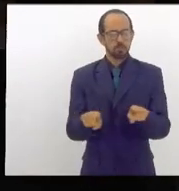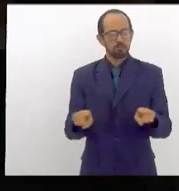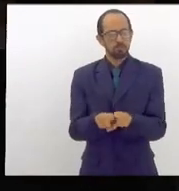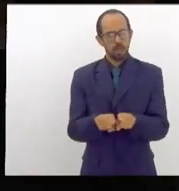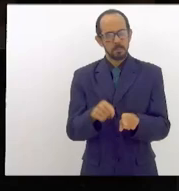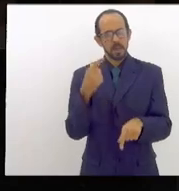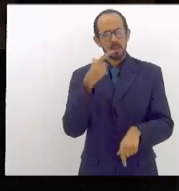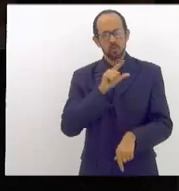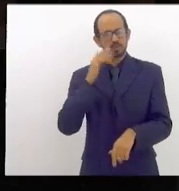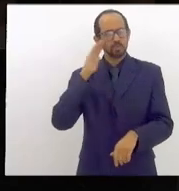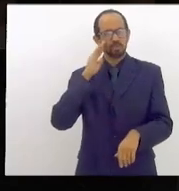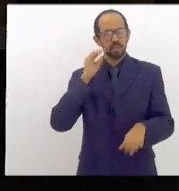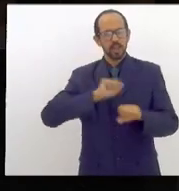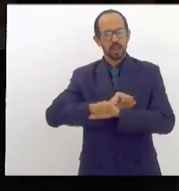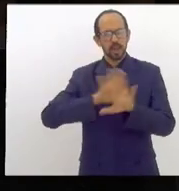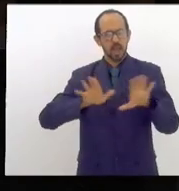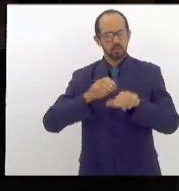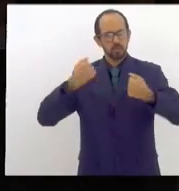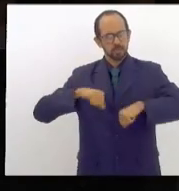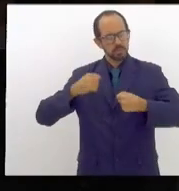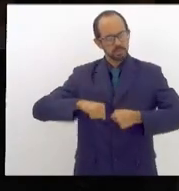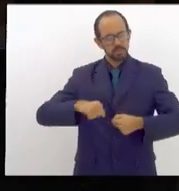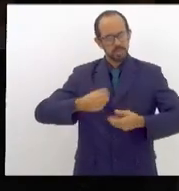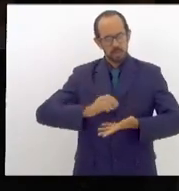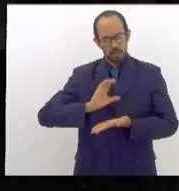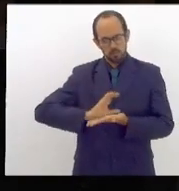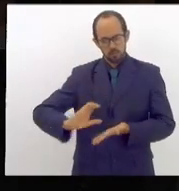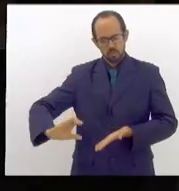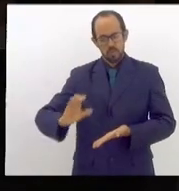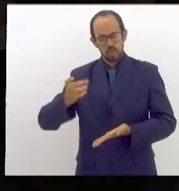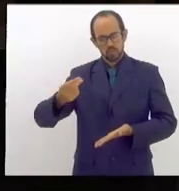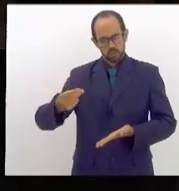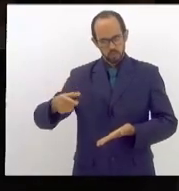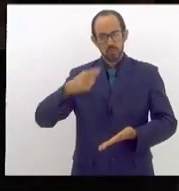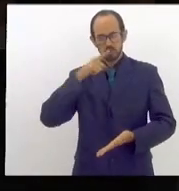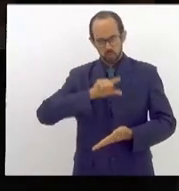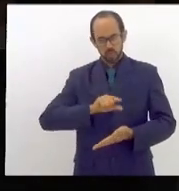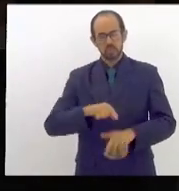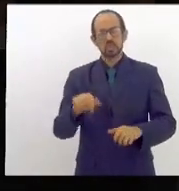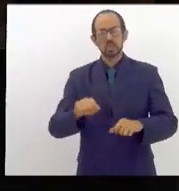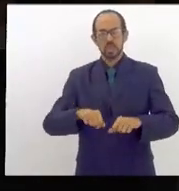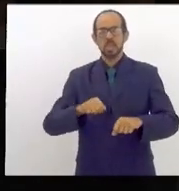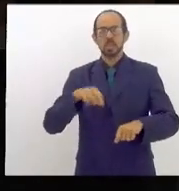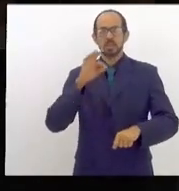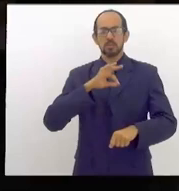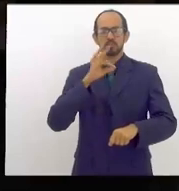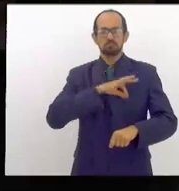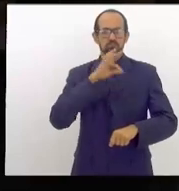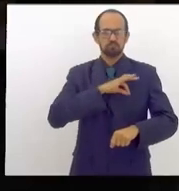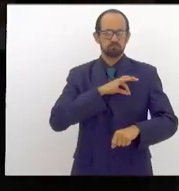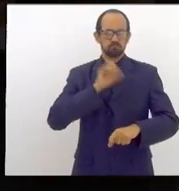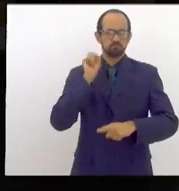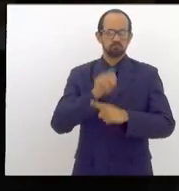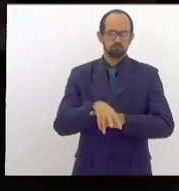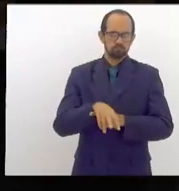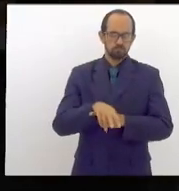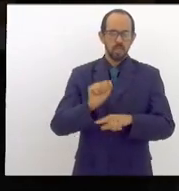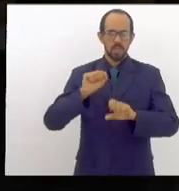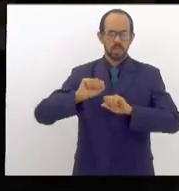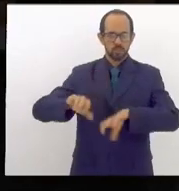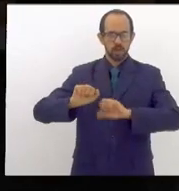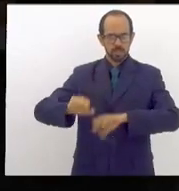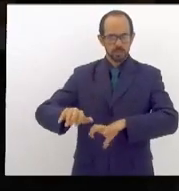entender que tem que aplicar para que a gente precisa ter produção de emprego e renda para que a gente possa ter educação